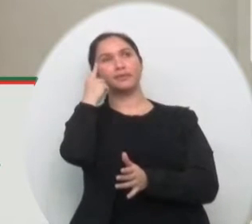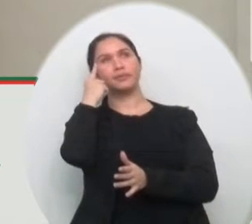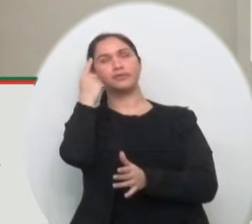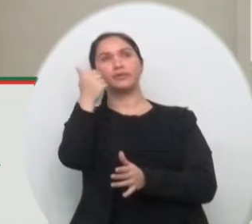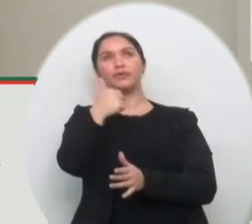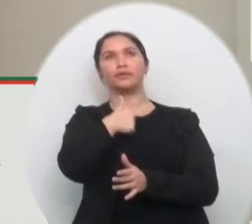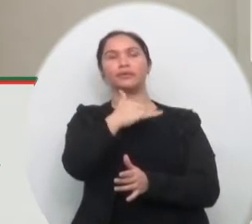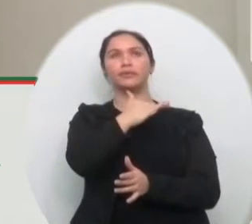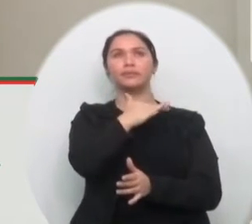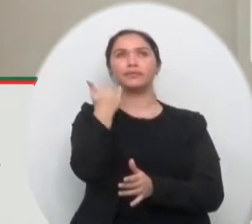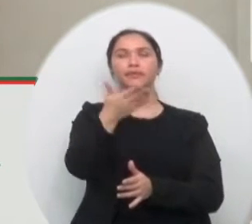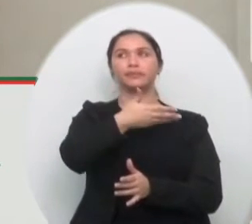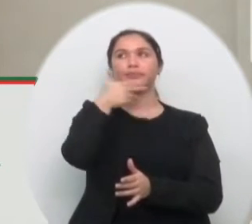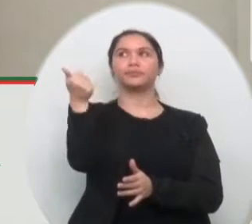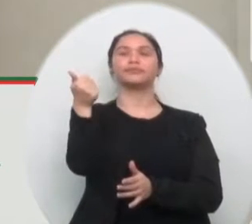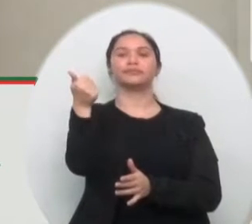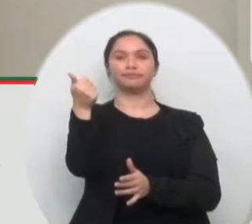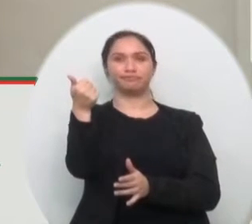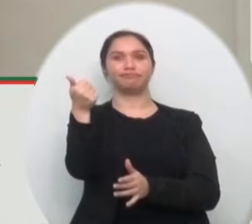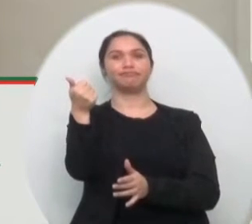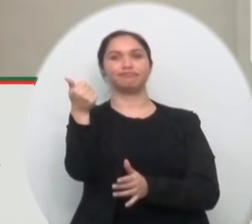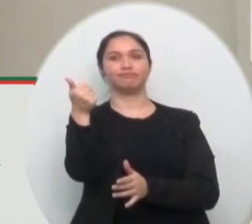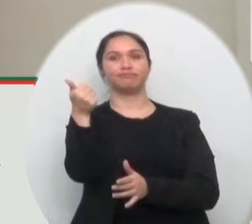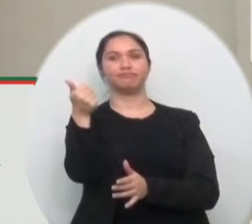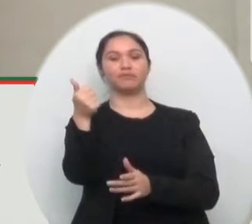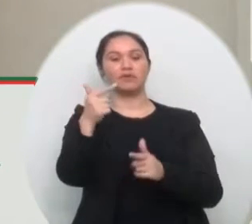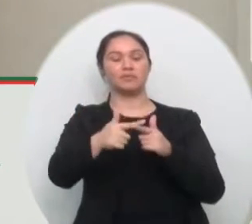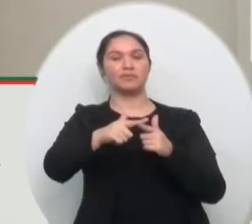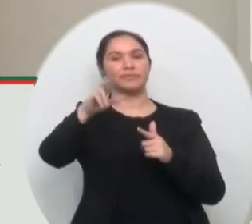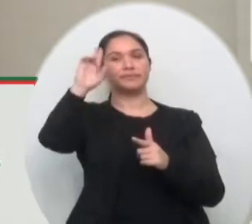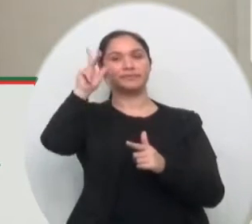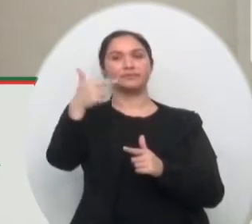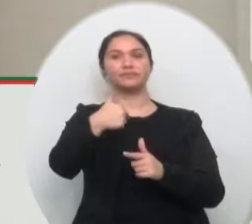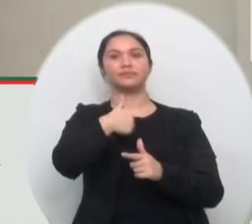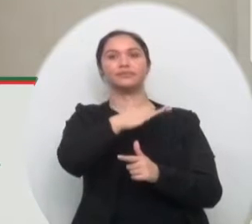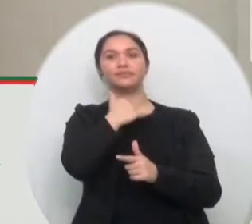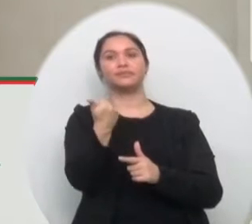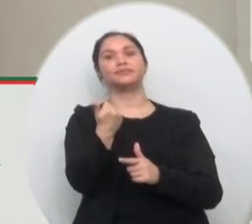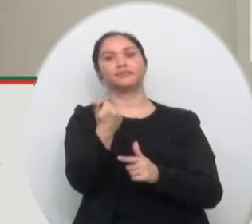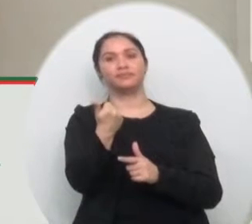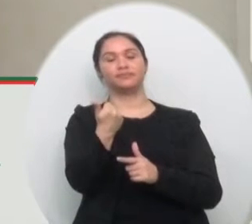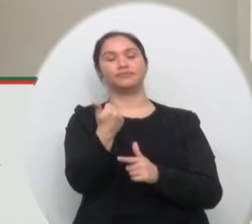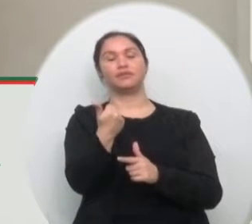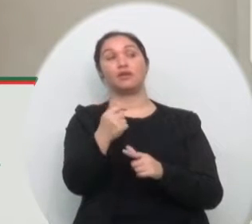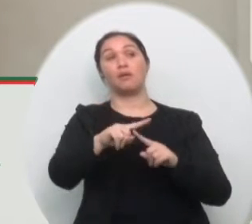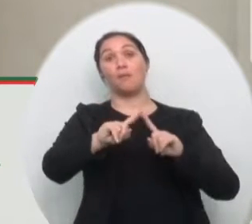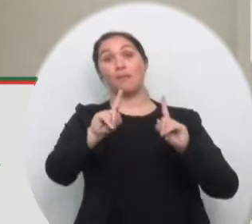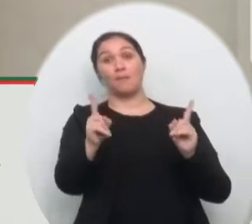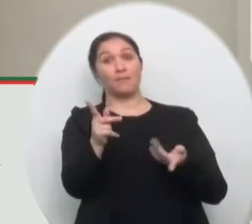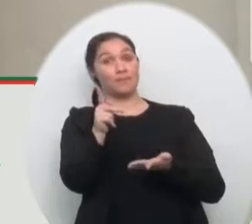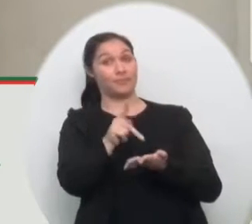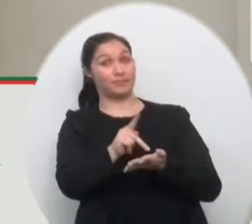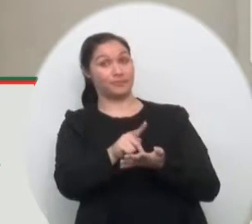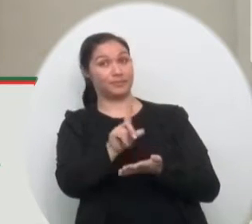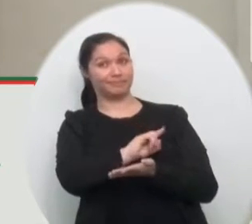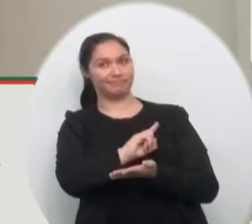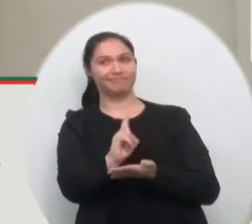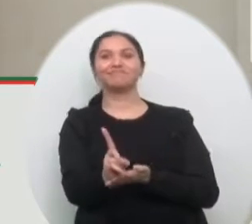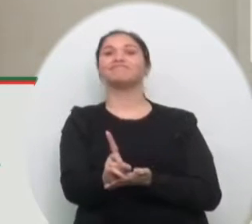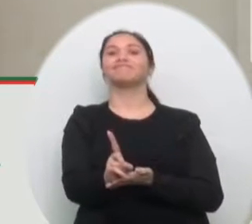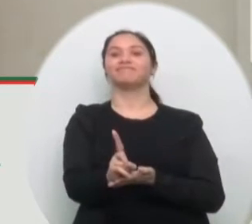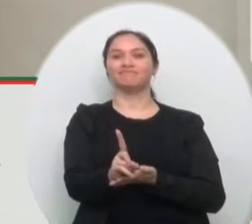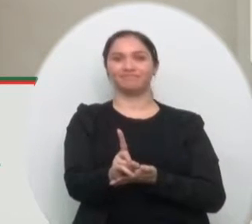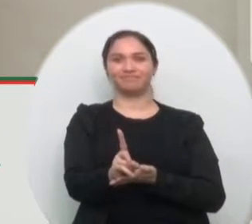suicídio é a solução, quando, na verdade, eles arrumam um problema sério